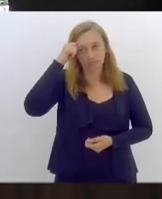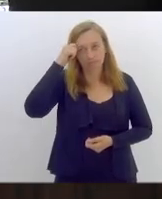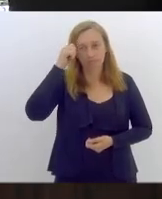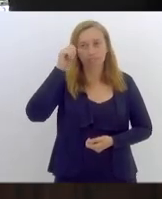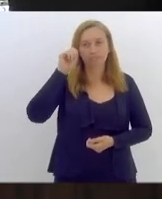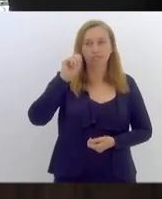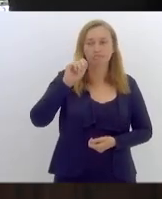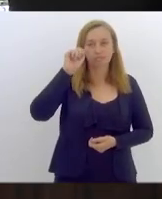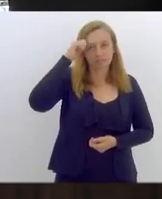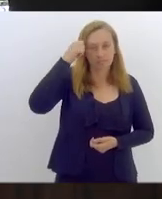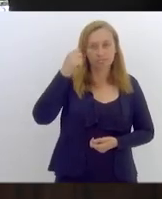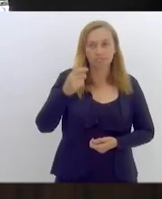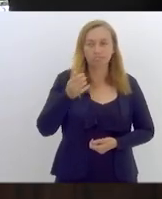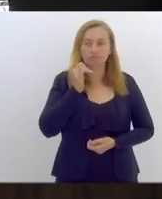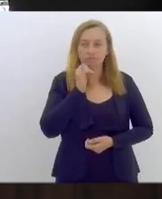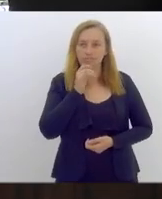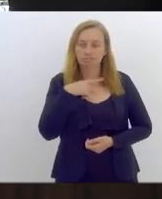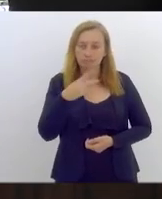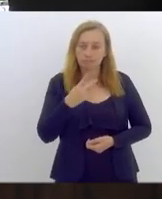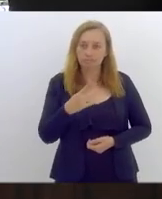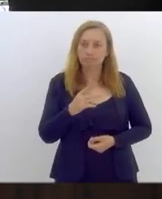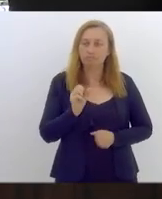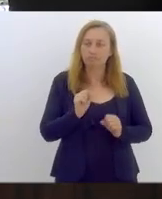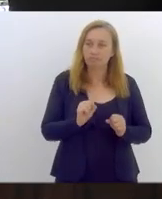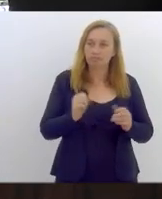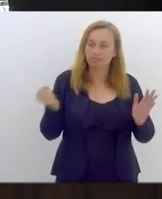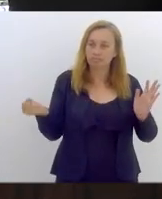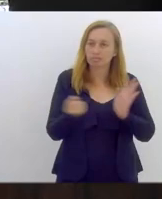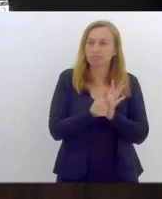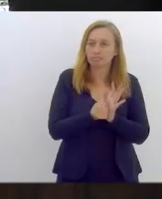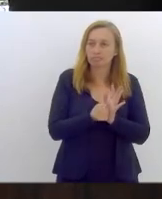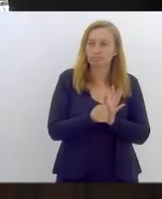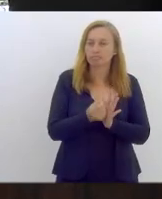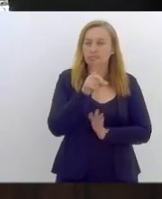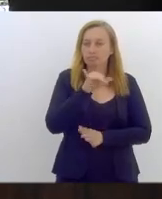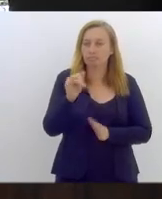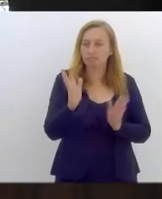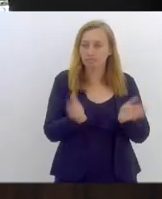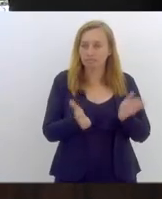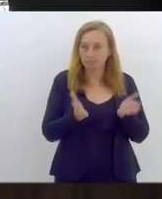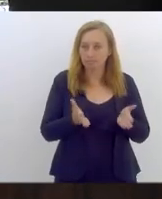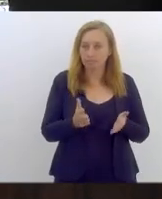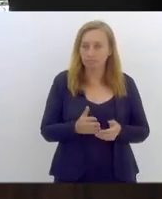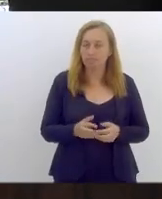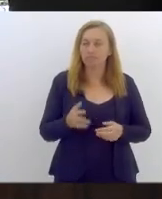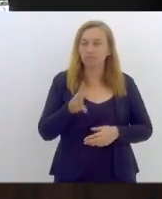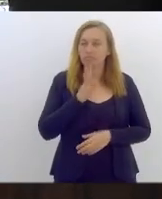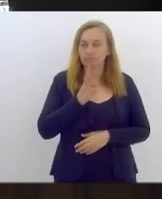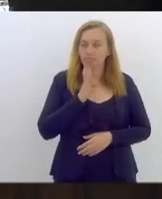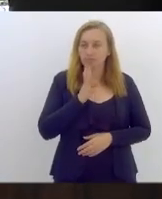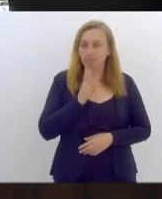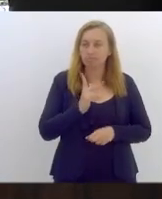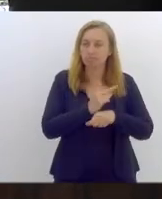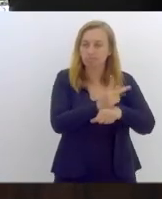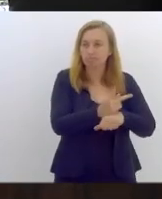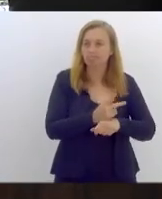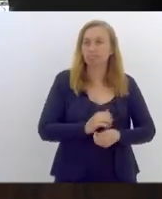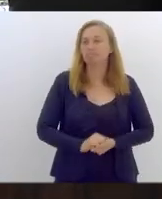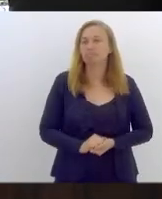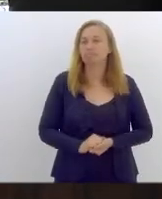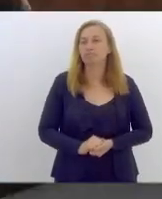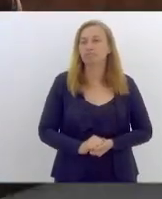contar. Então, que a gente possa deixar isso bem marcado no dia de hoje, com o reconhecimento desse prêmio.